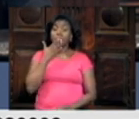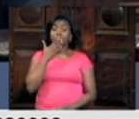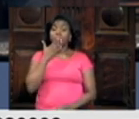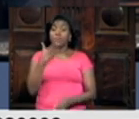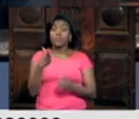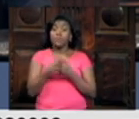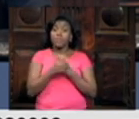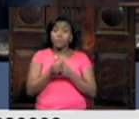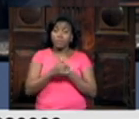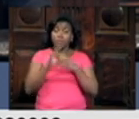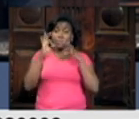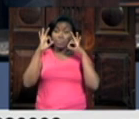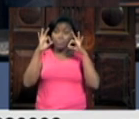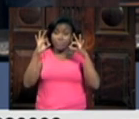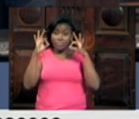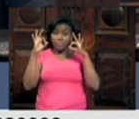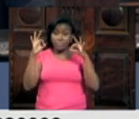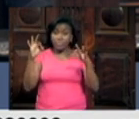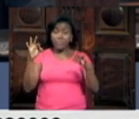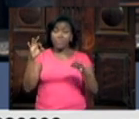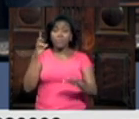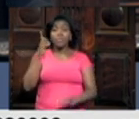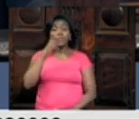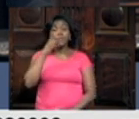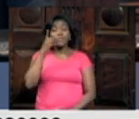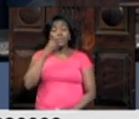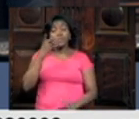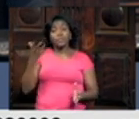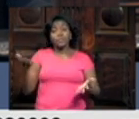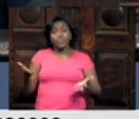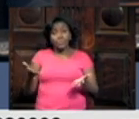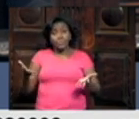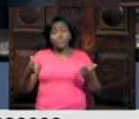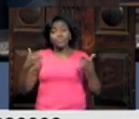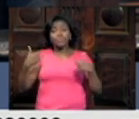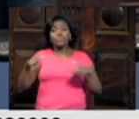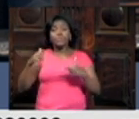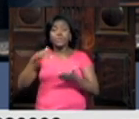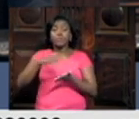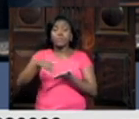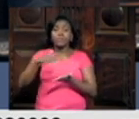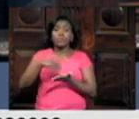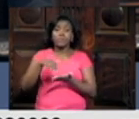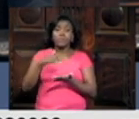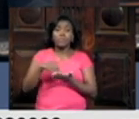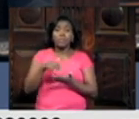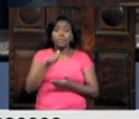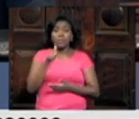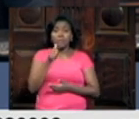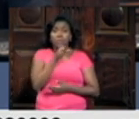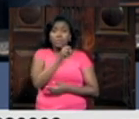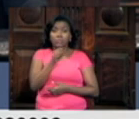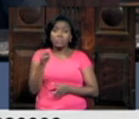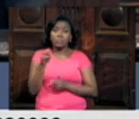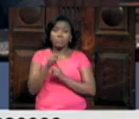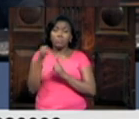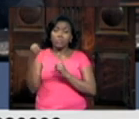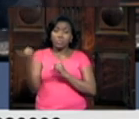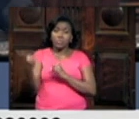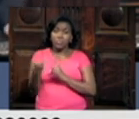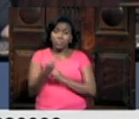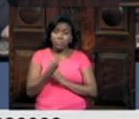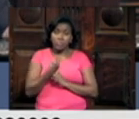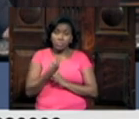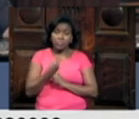nosso deputado, hoje em exercício como secretário de Assistência Social, Paulo Melo, que olhe lá por Itaboraí, que é a